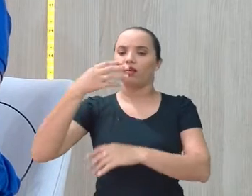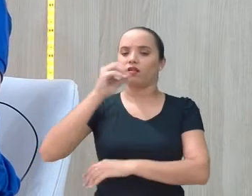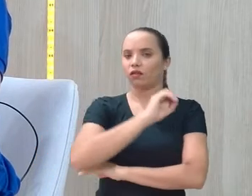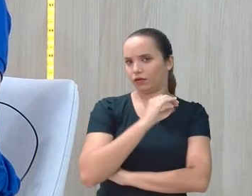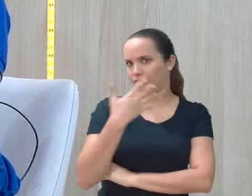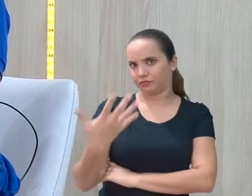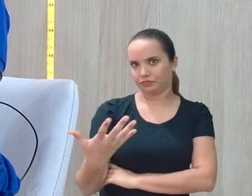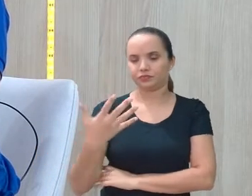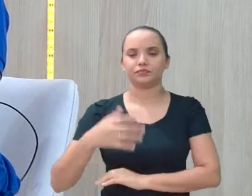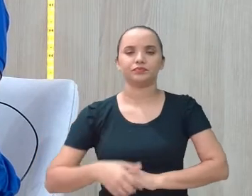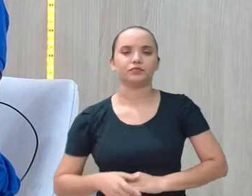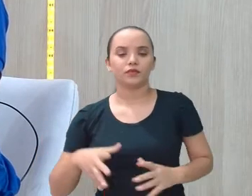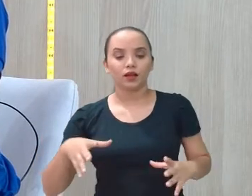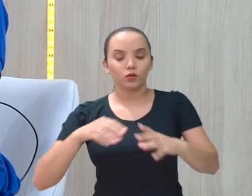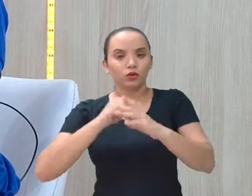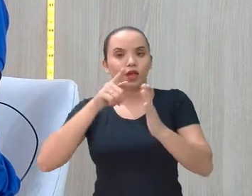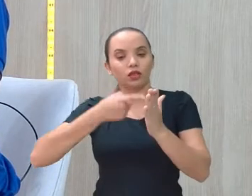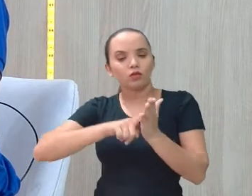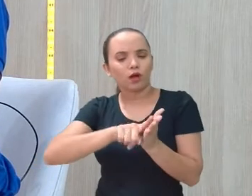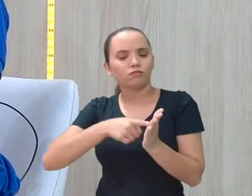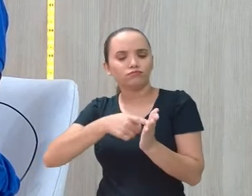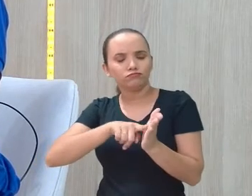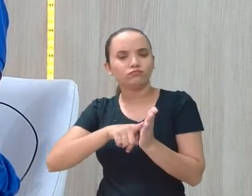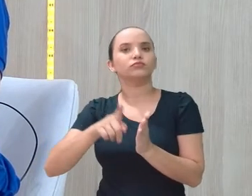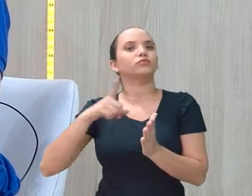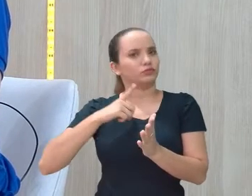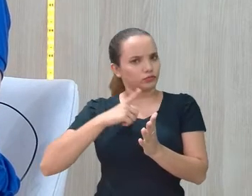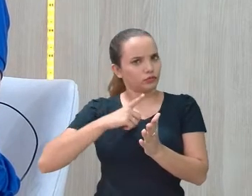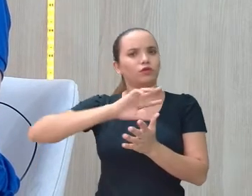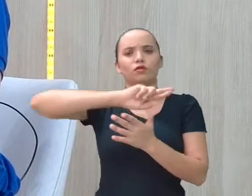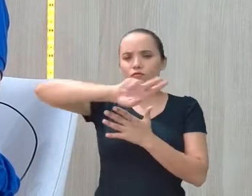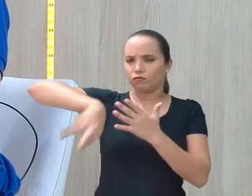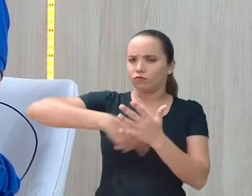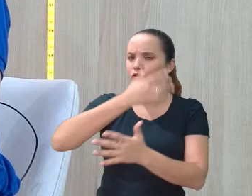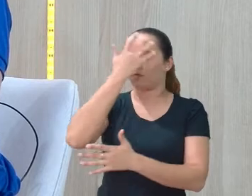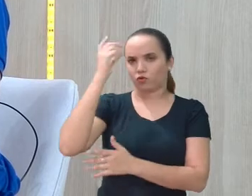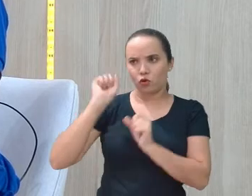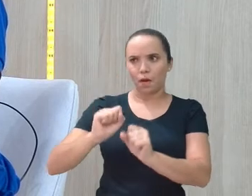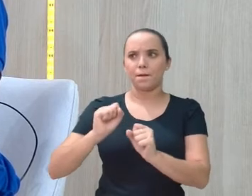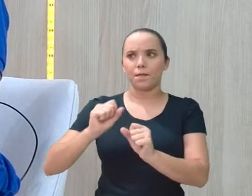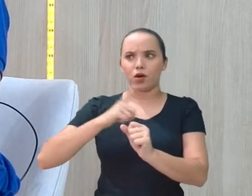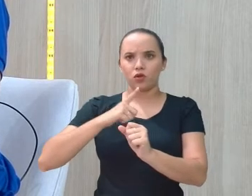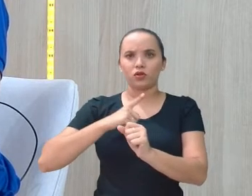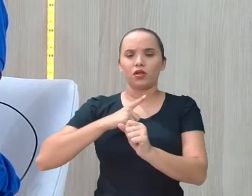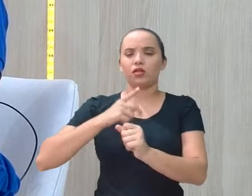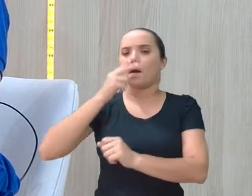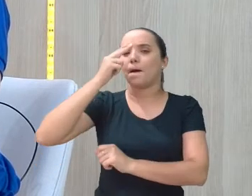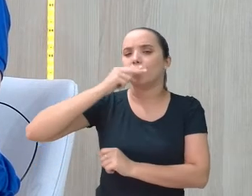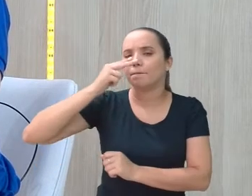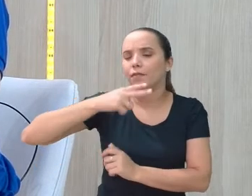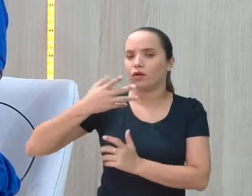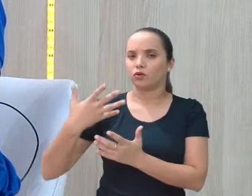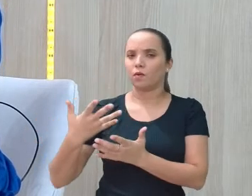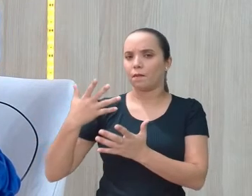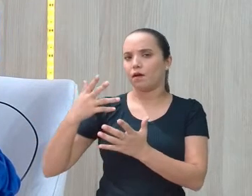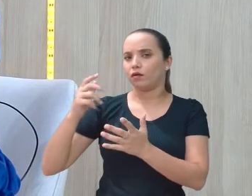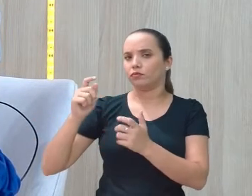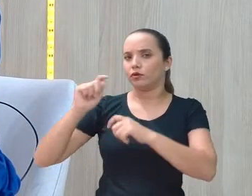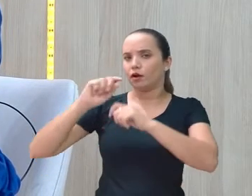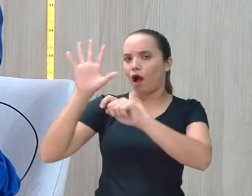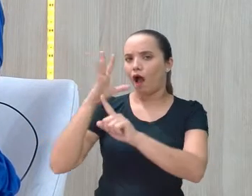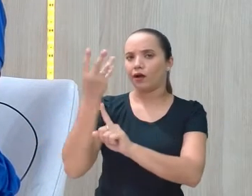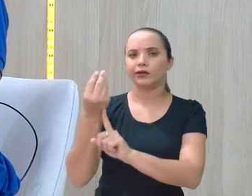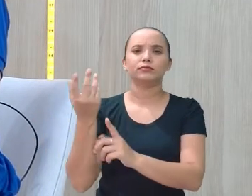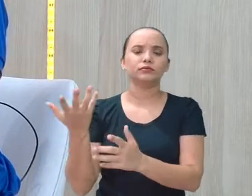gravura, nós vamos ter, várias pessoas podem ter aquela mesma obra. No caso de uma pintura à